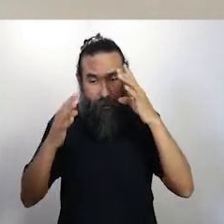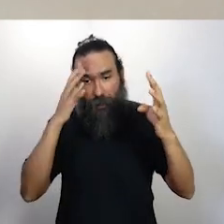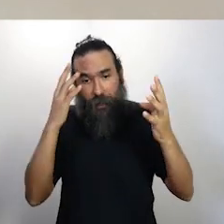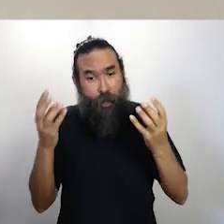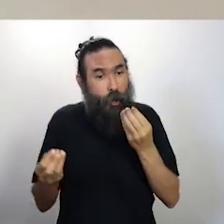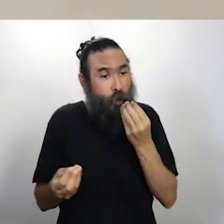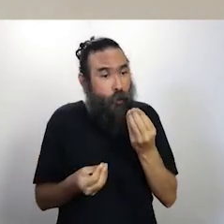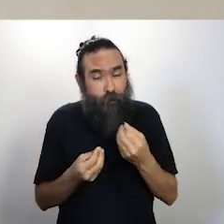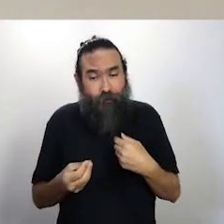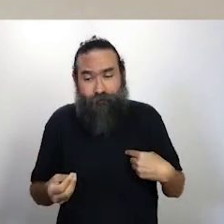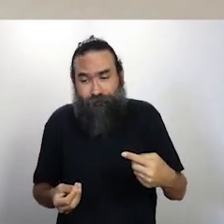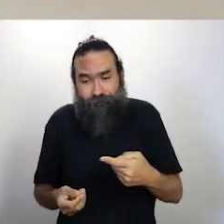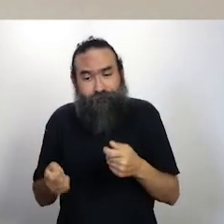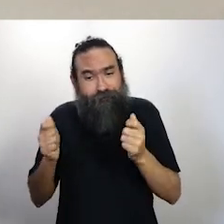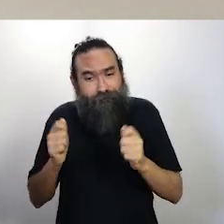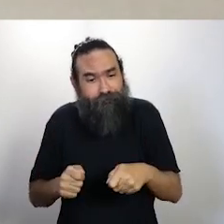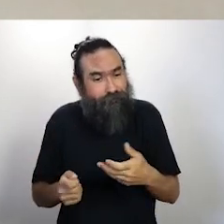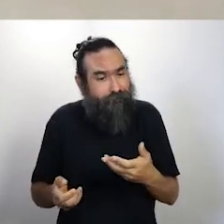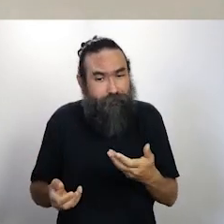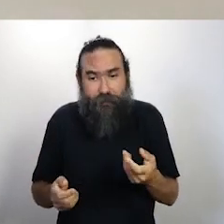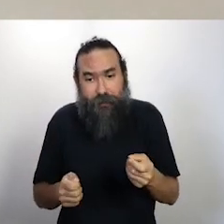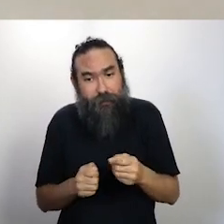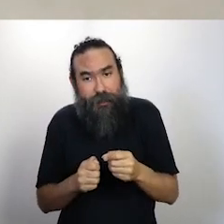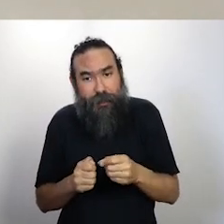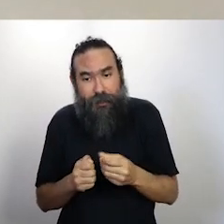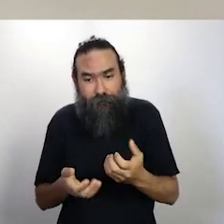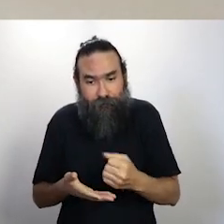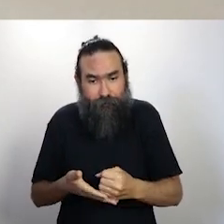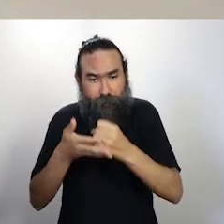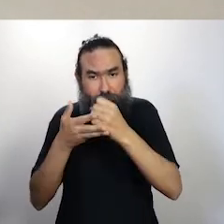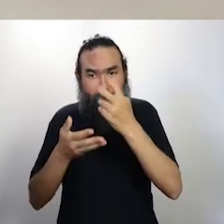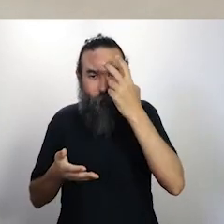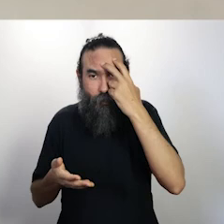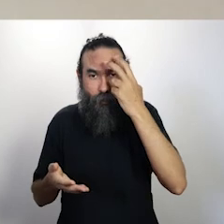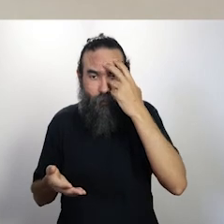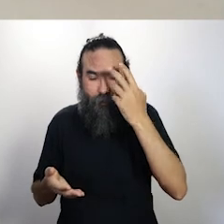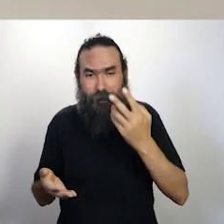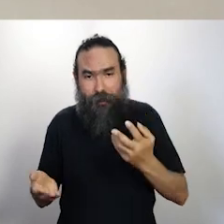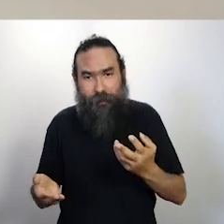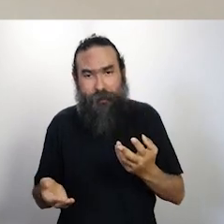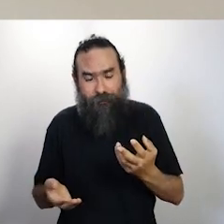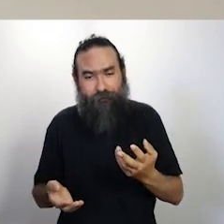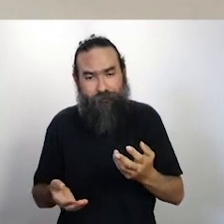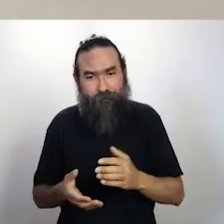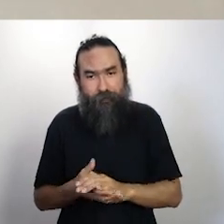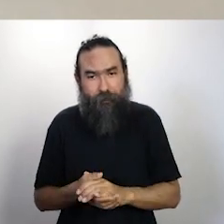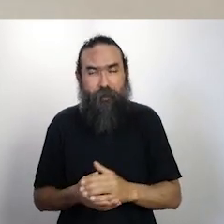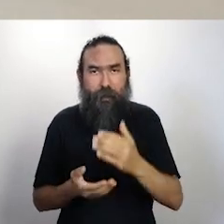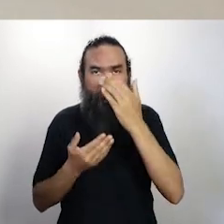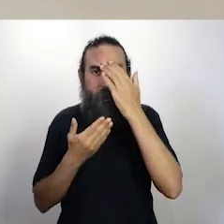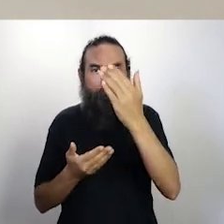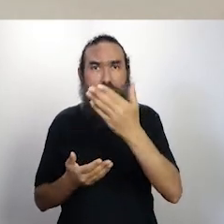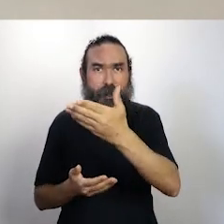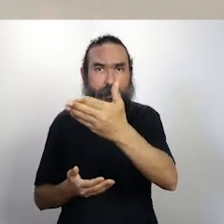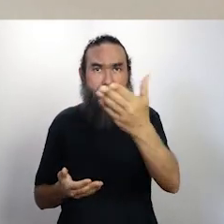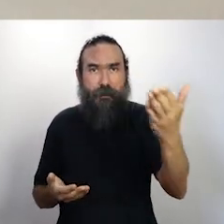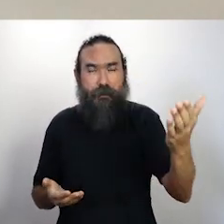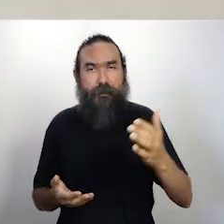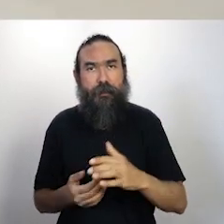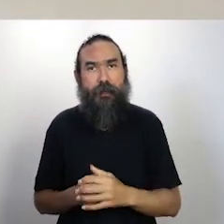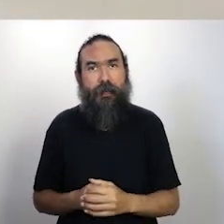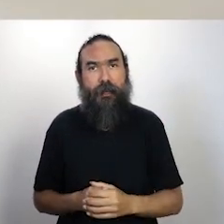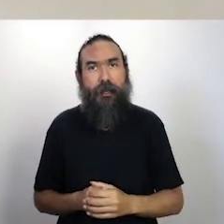pensar o nosso futuro da nossa cultura talvez um pouco melhor do que a gente tem visto nesses últimos tempos aí agradecer essa